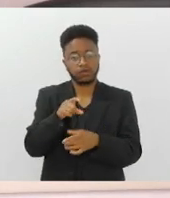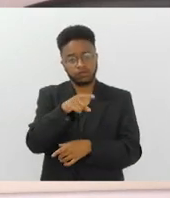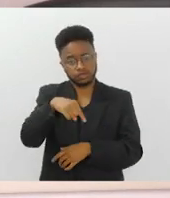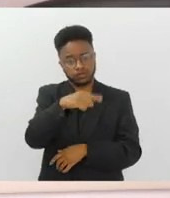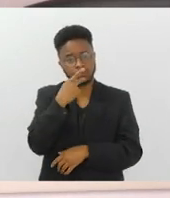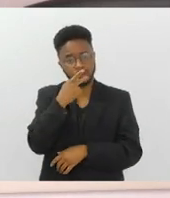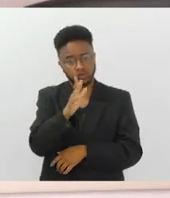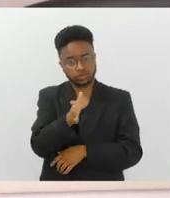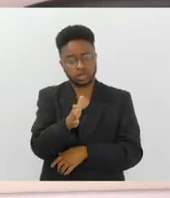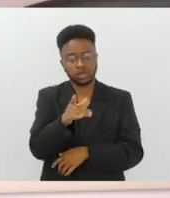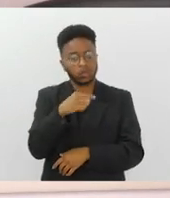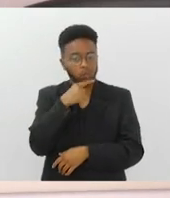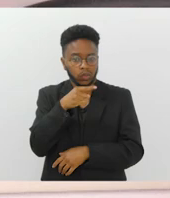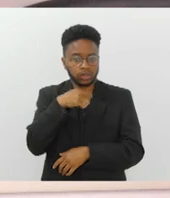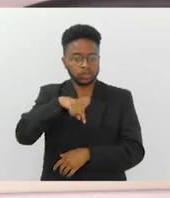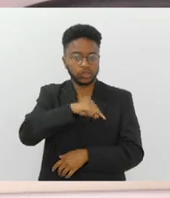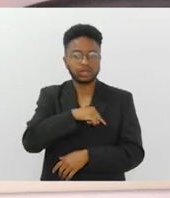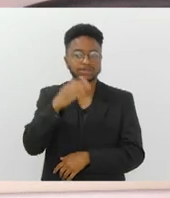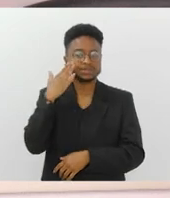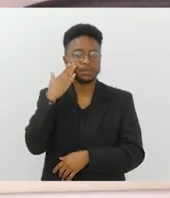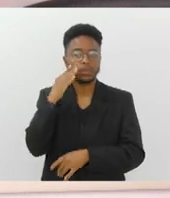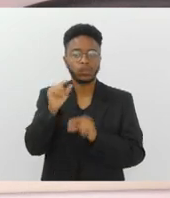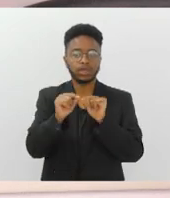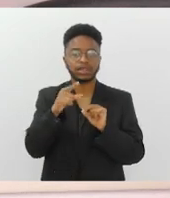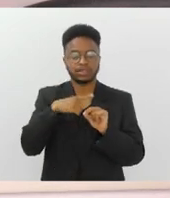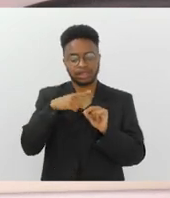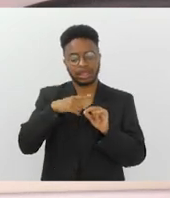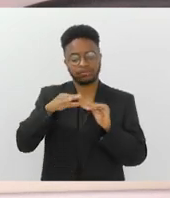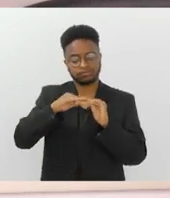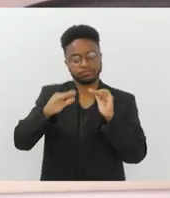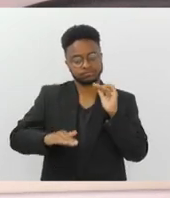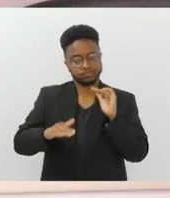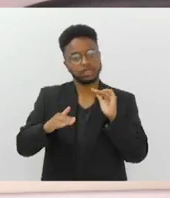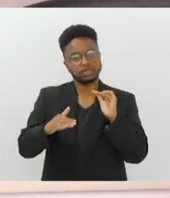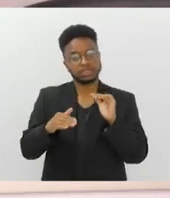não adianta a gente saber que as desigualdades existem